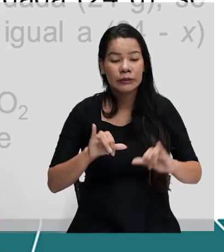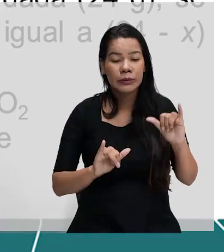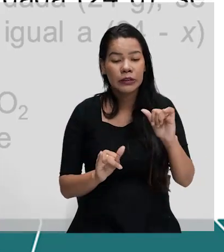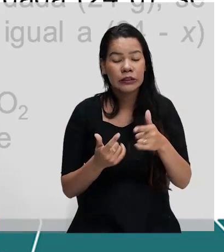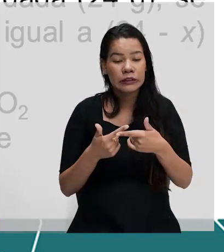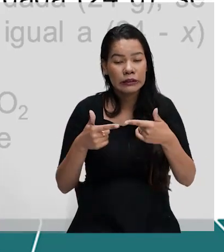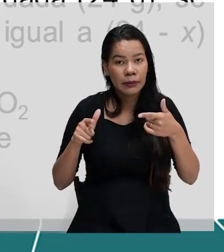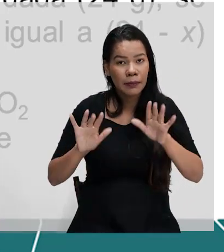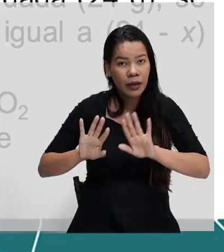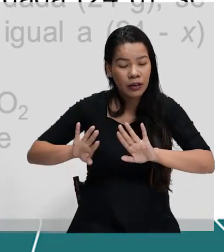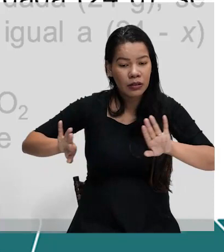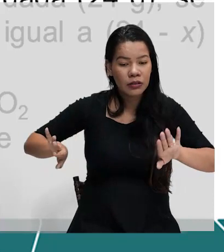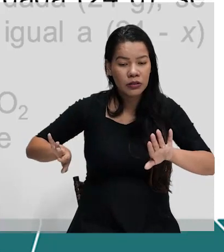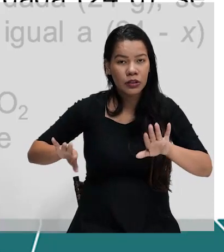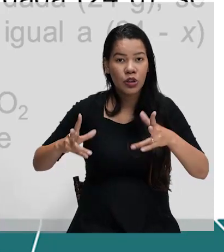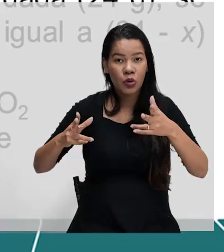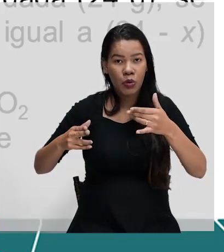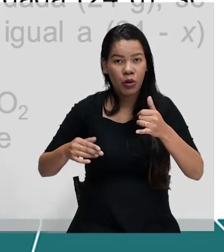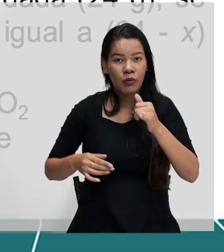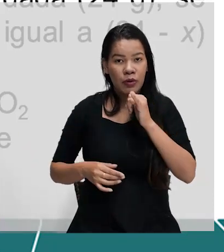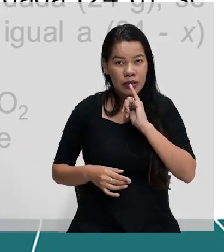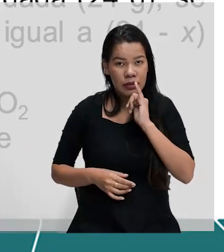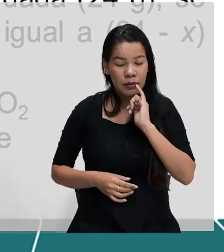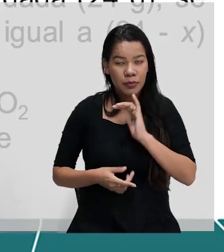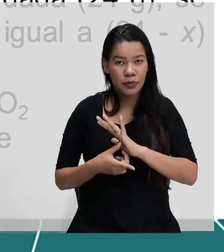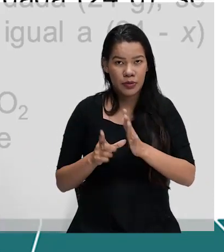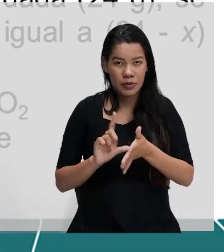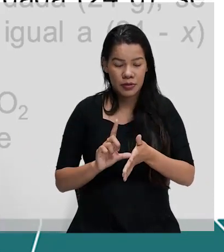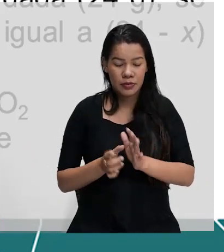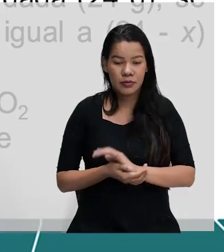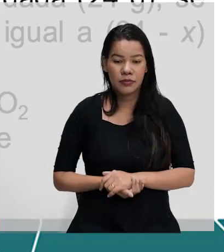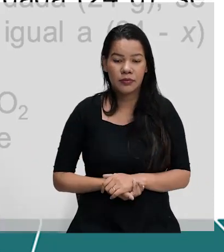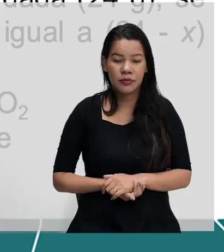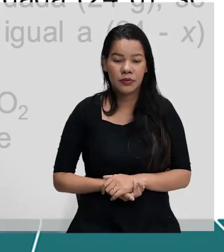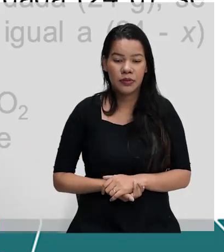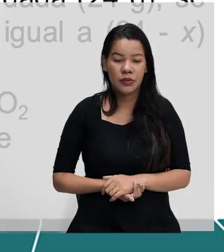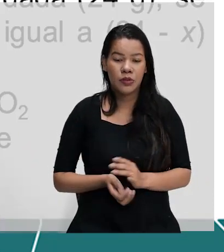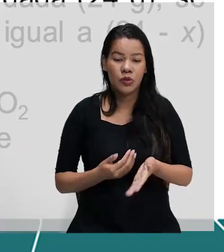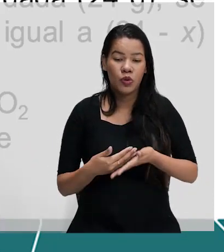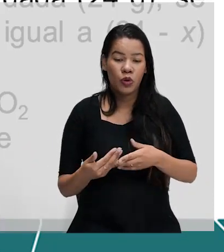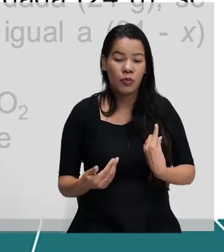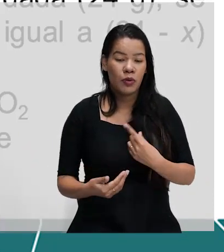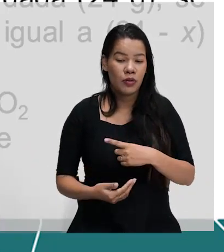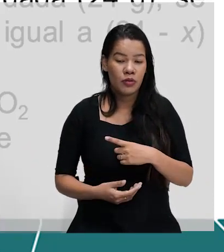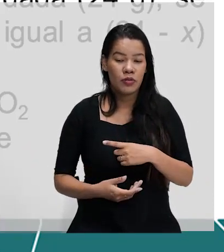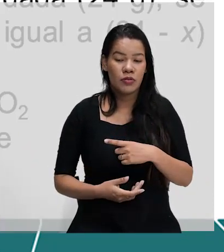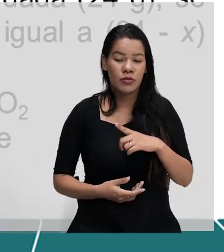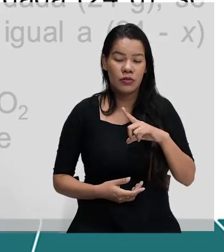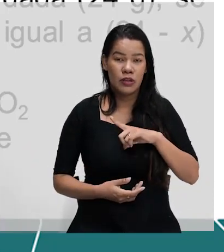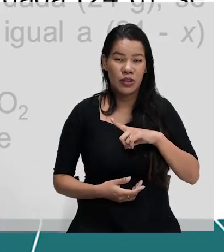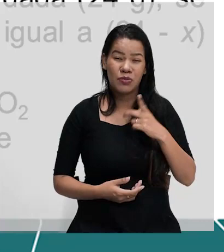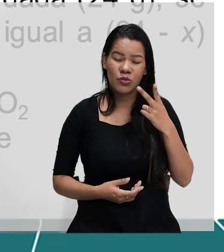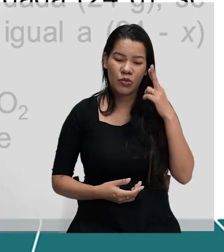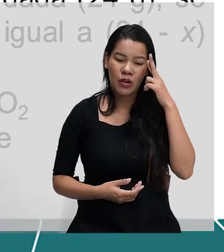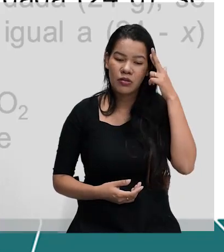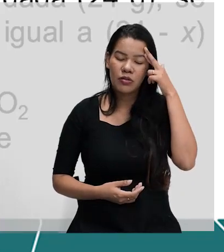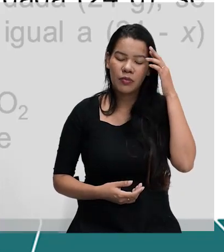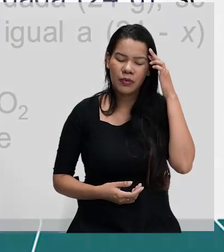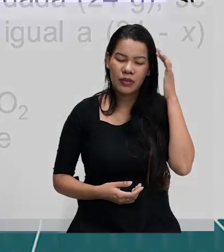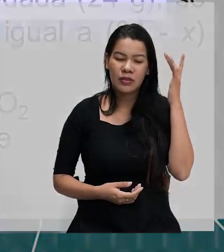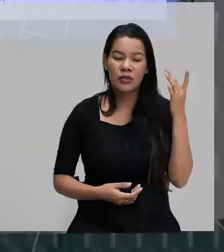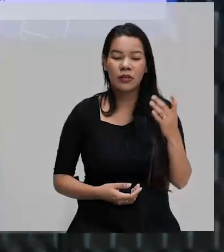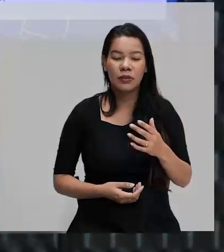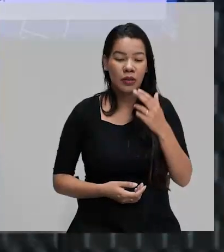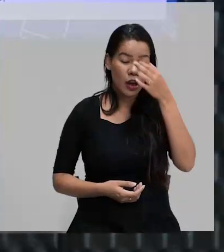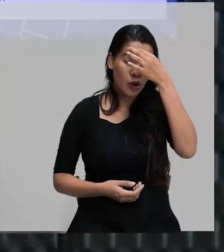aconteceu no exemplo anterior, certo? Inicialmente, vamos adotar o seguinte raciocínio. Olha só,